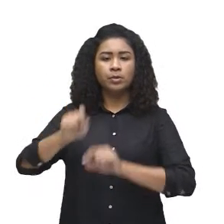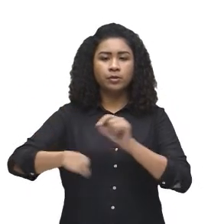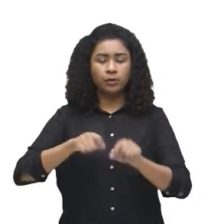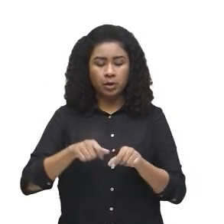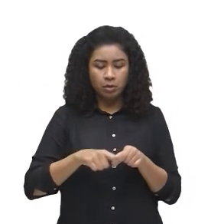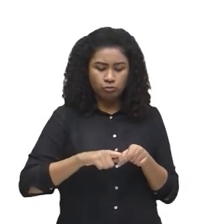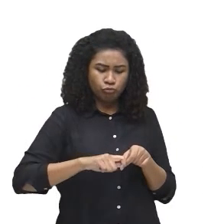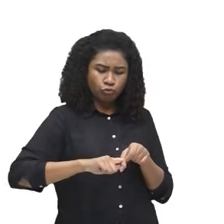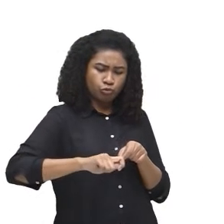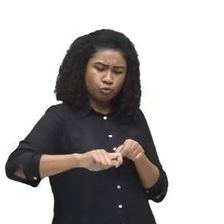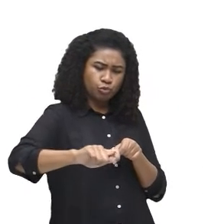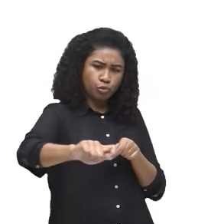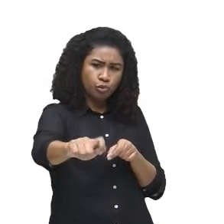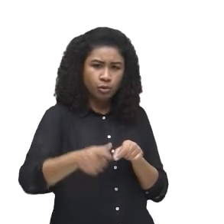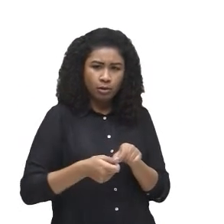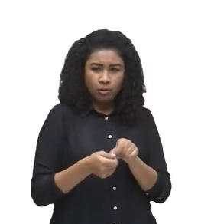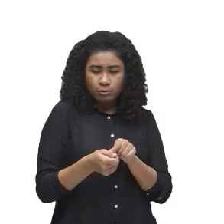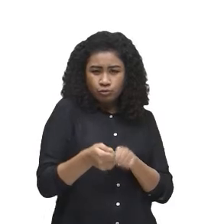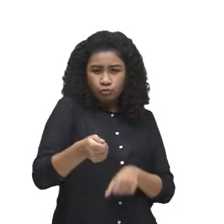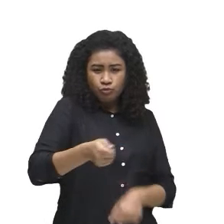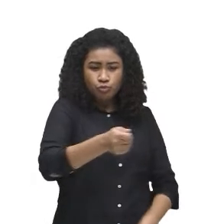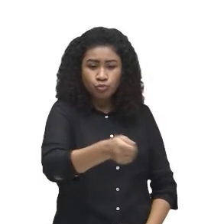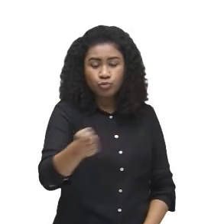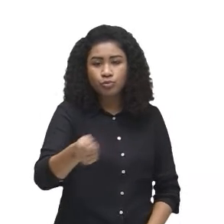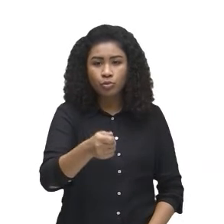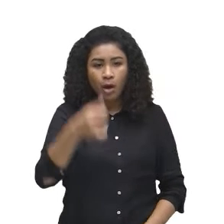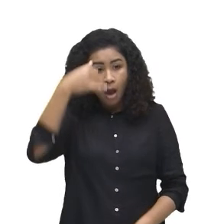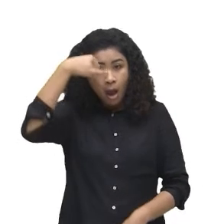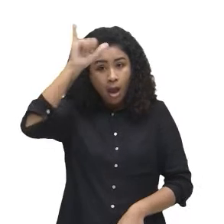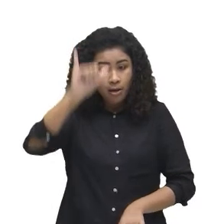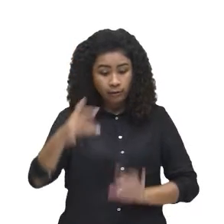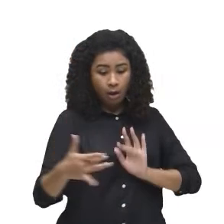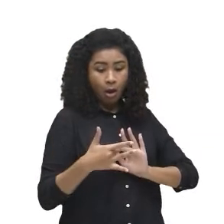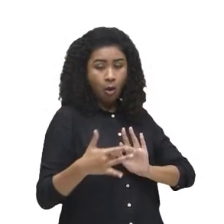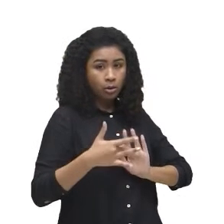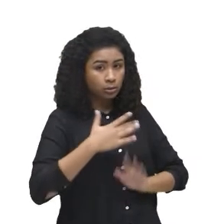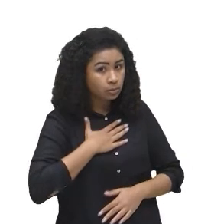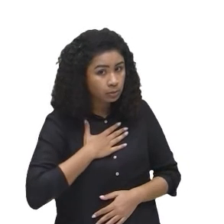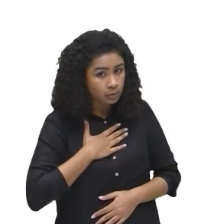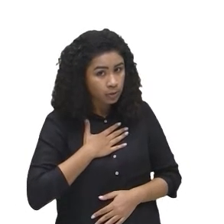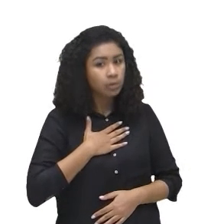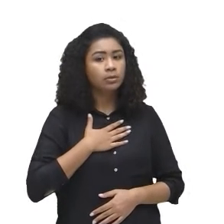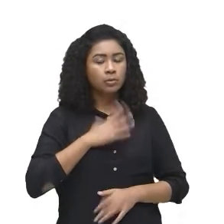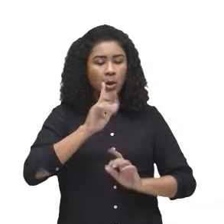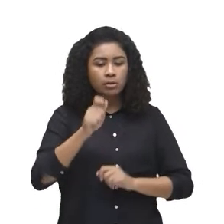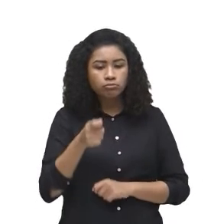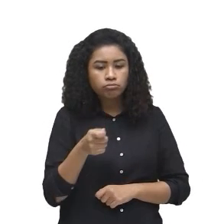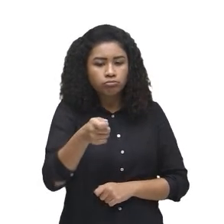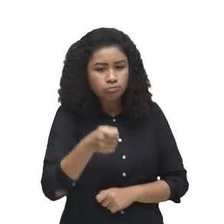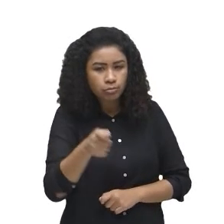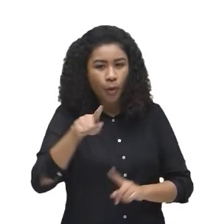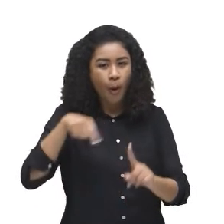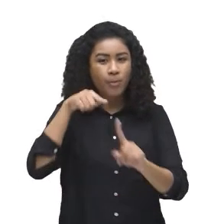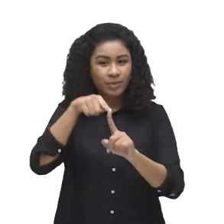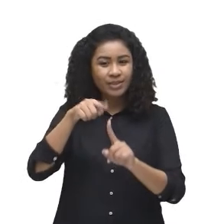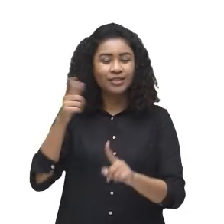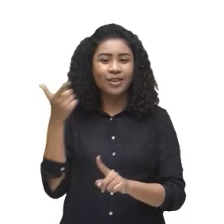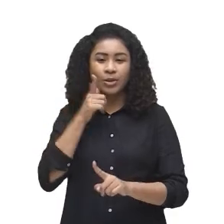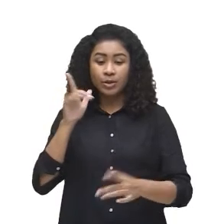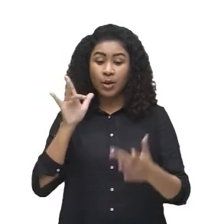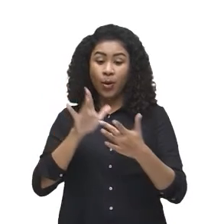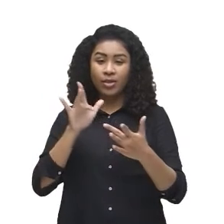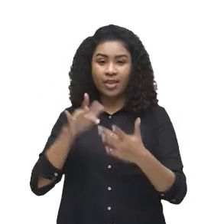ele. Existem 3 disciplinas de esgrima: o florete, a espada e o sabre. Então, observem